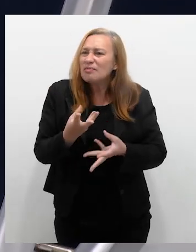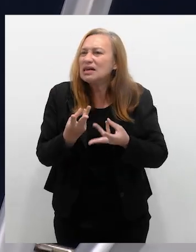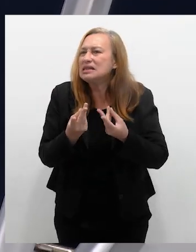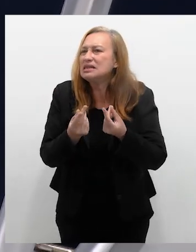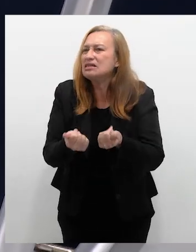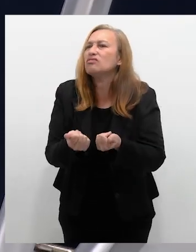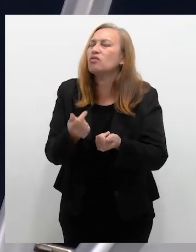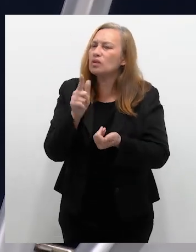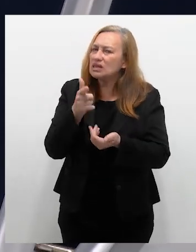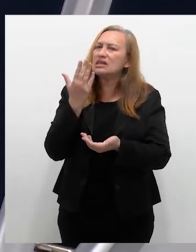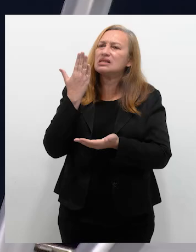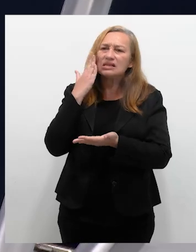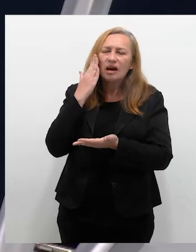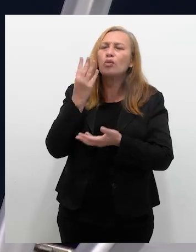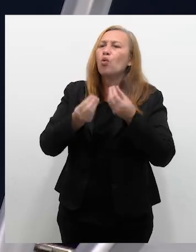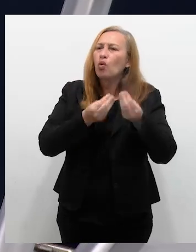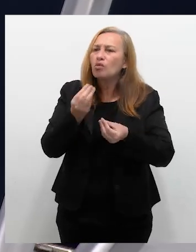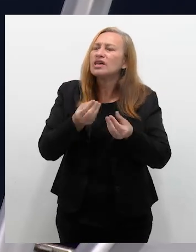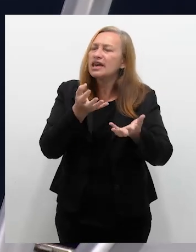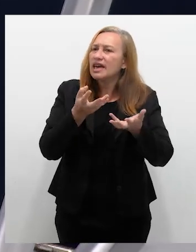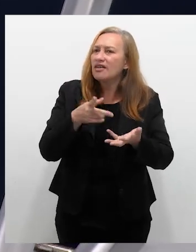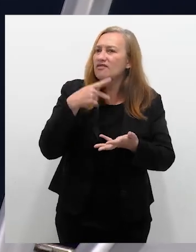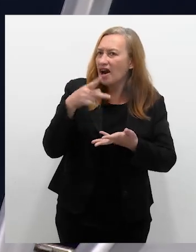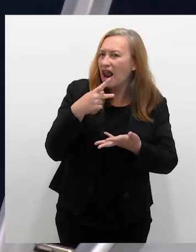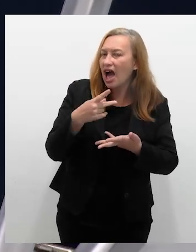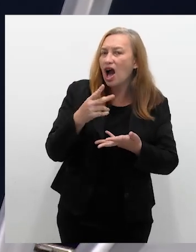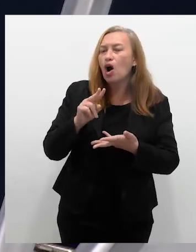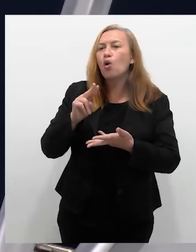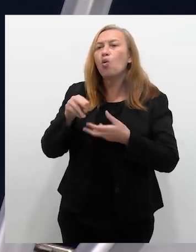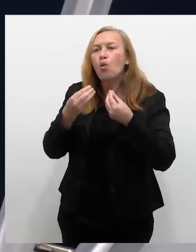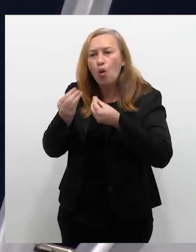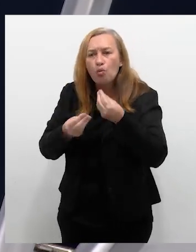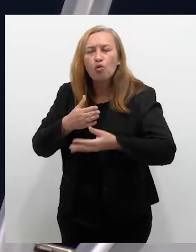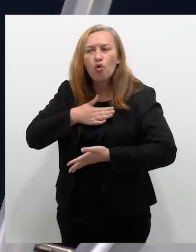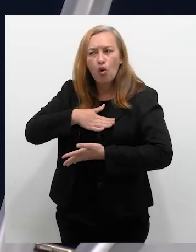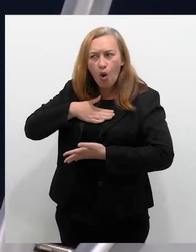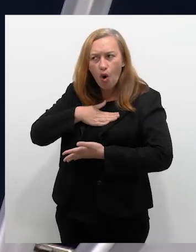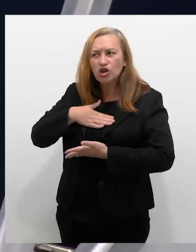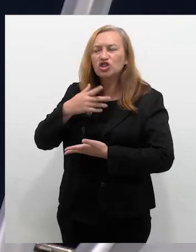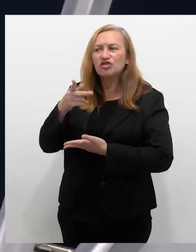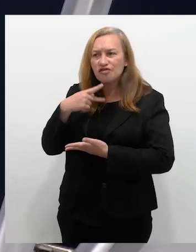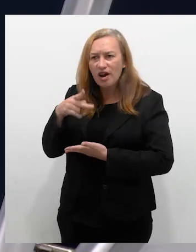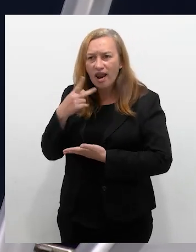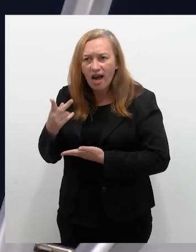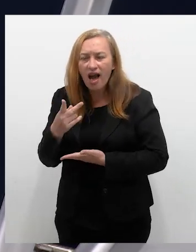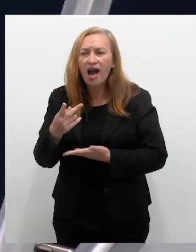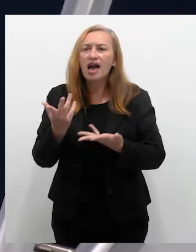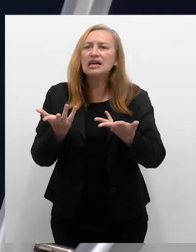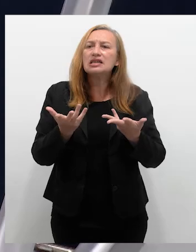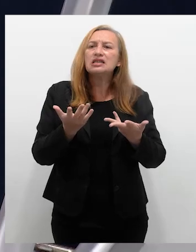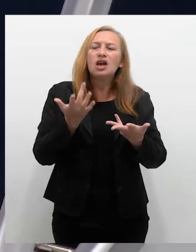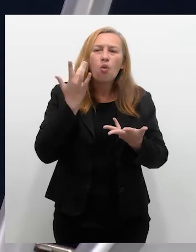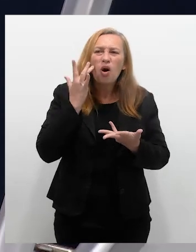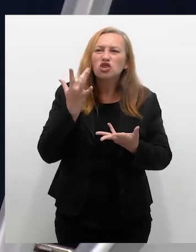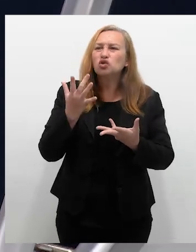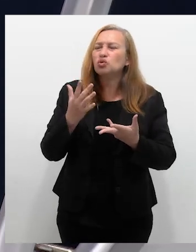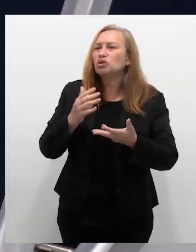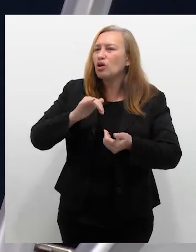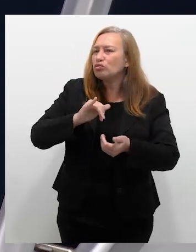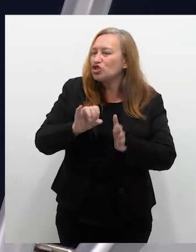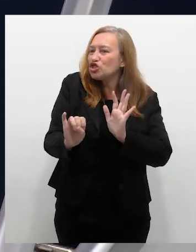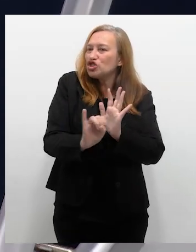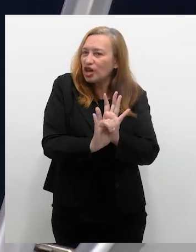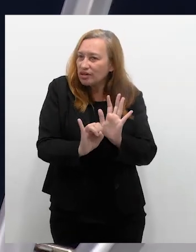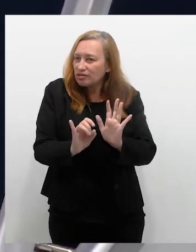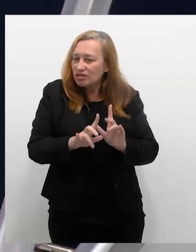tem o tato de como você quer falar com as pessoas, como você gosta que falem com você, como você gosta de ser abordado. Porque eu acho que tudo é a maneira como